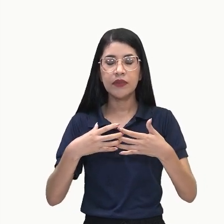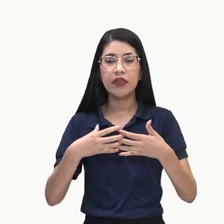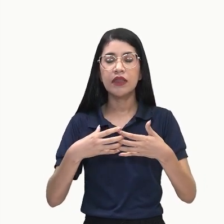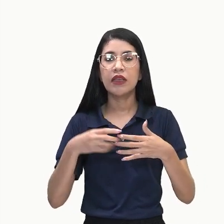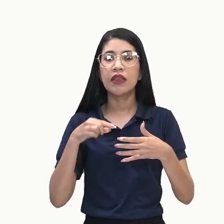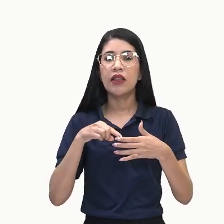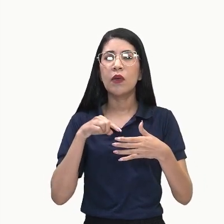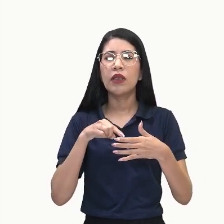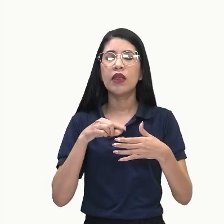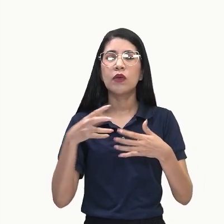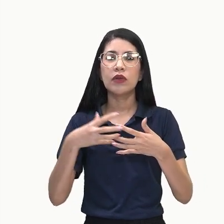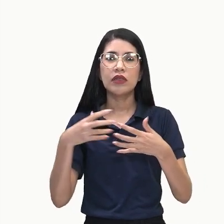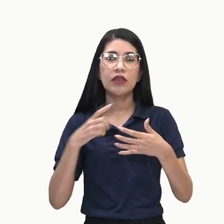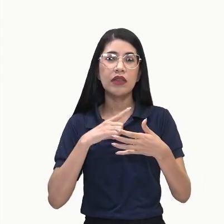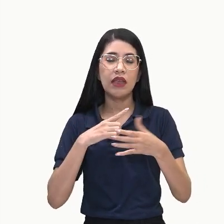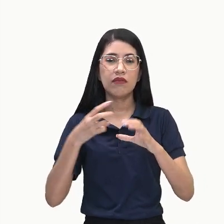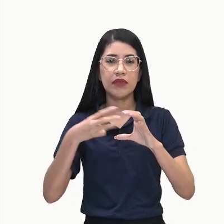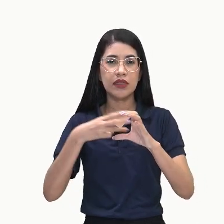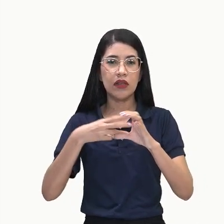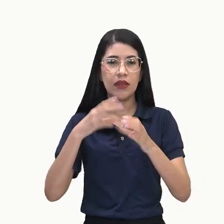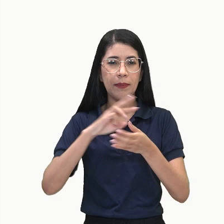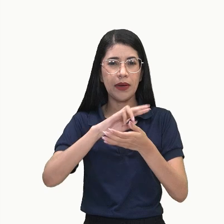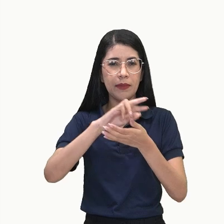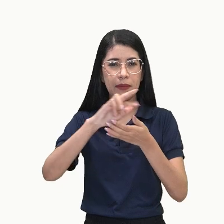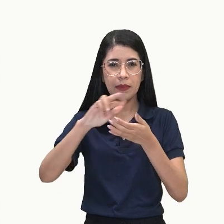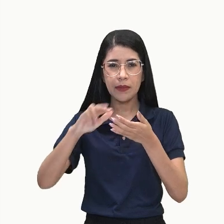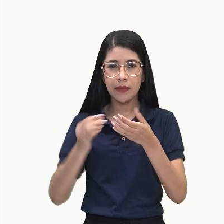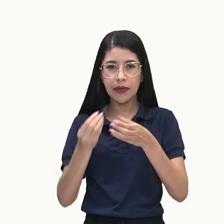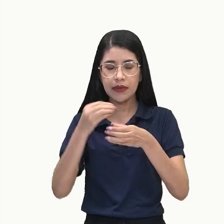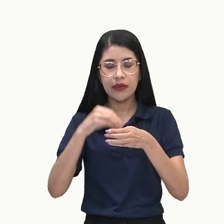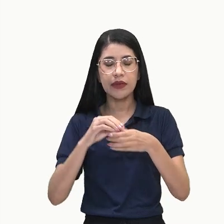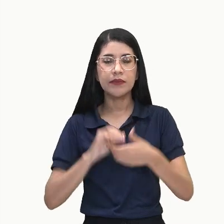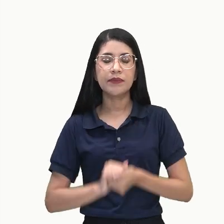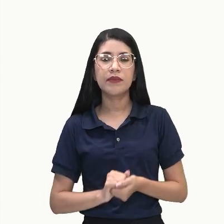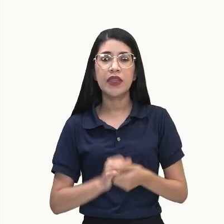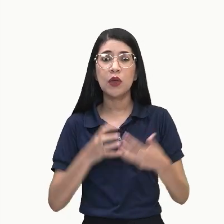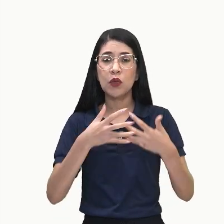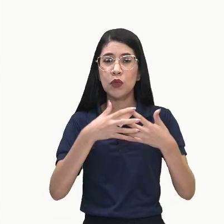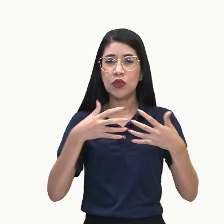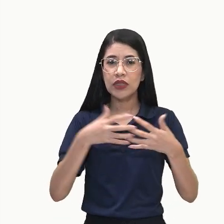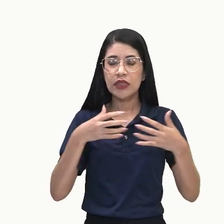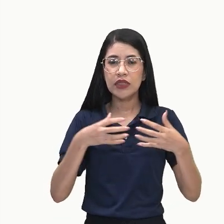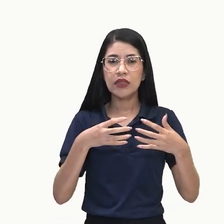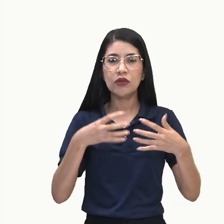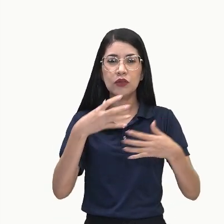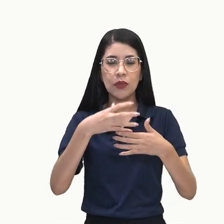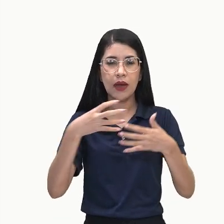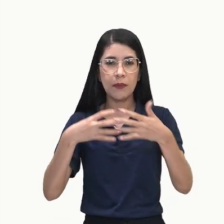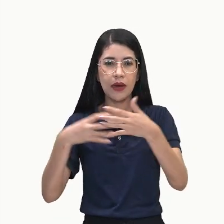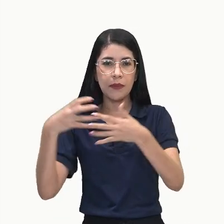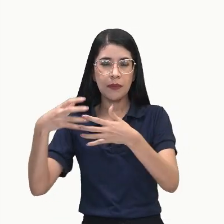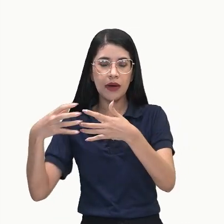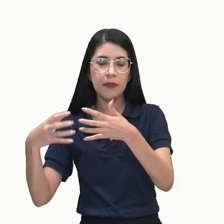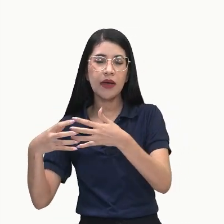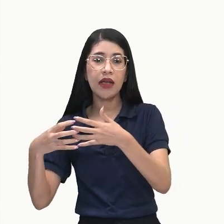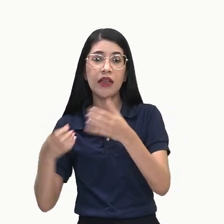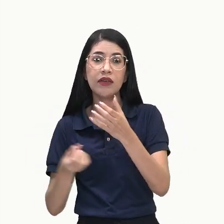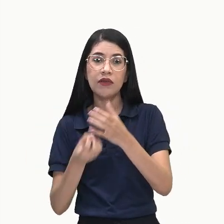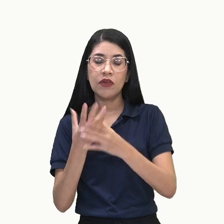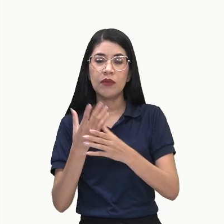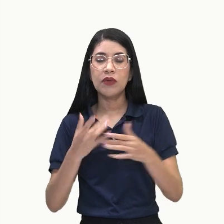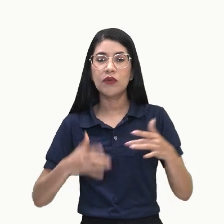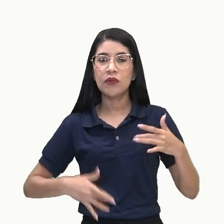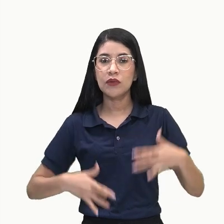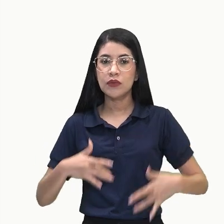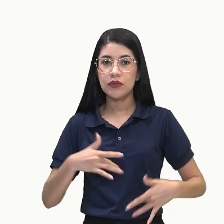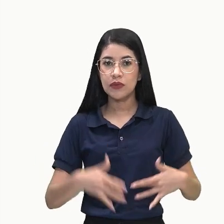formado por várias células, tá? O conjunto de tecidos, eles vão formar os órgãos.